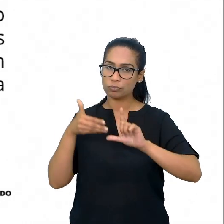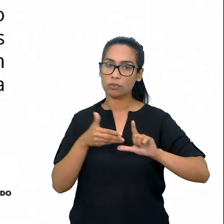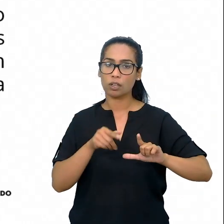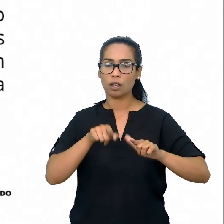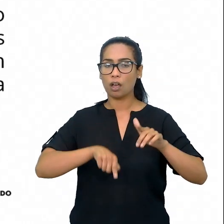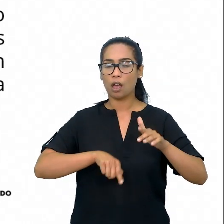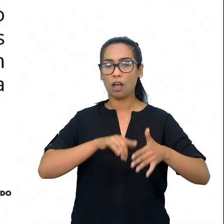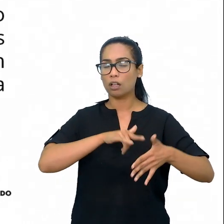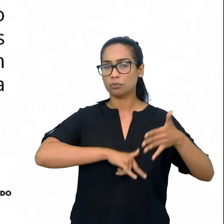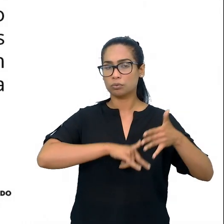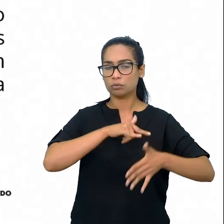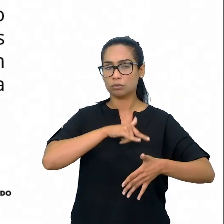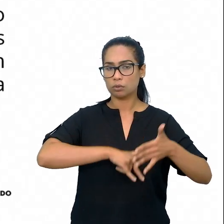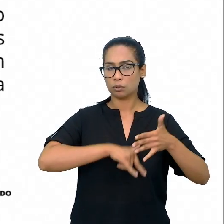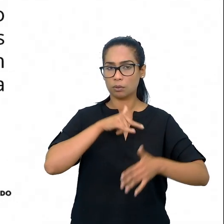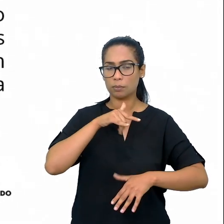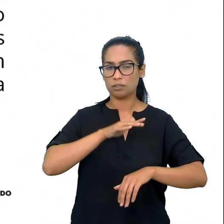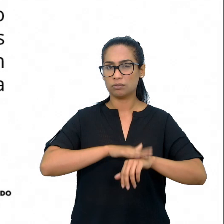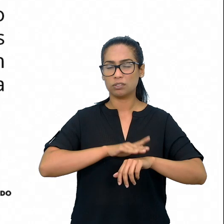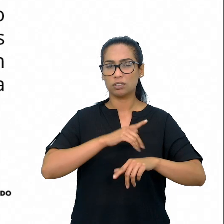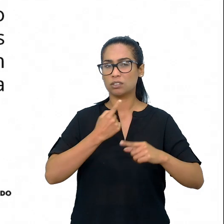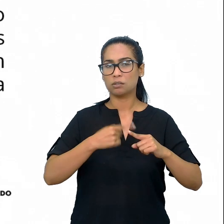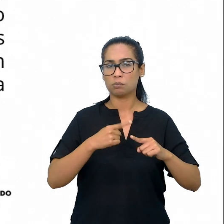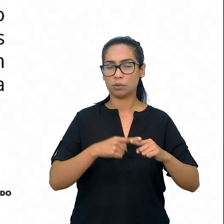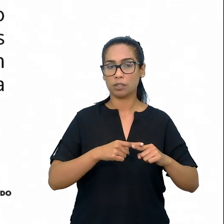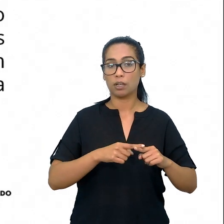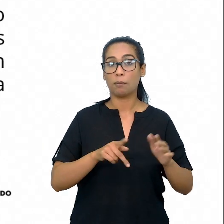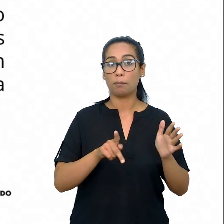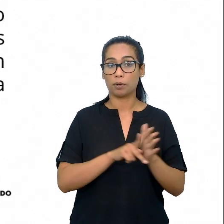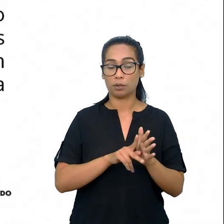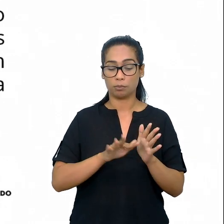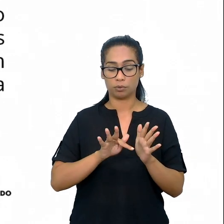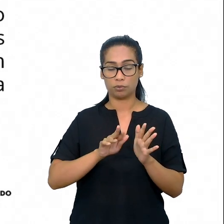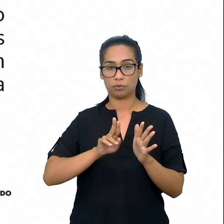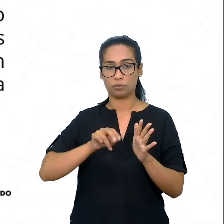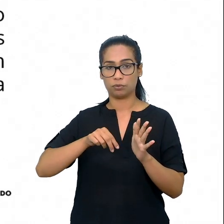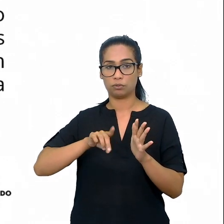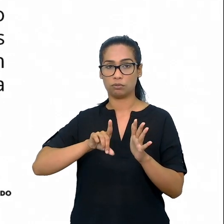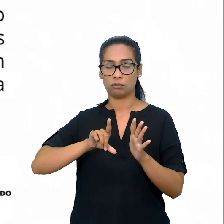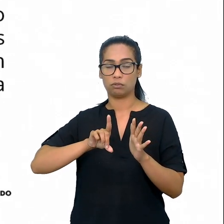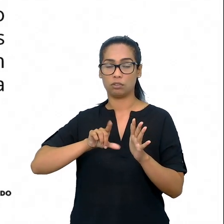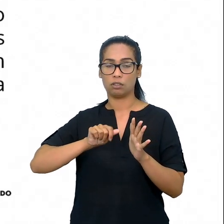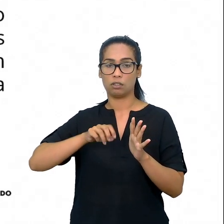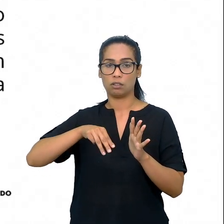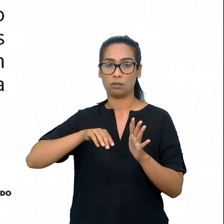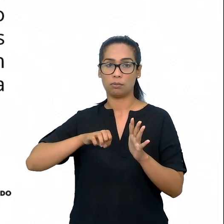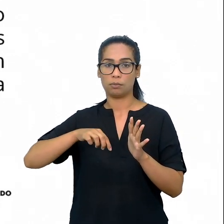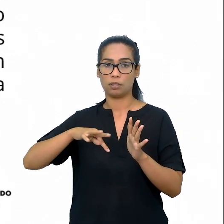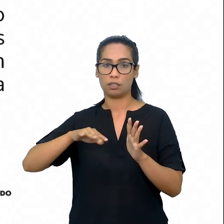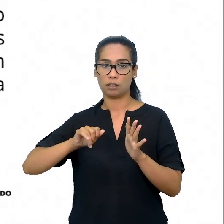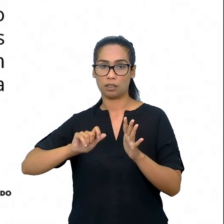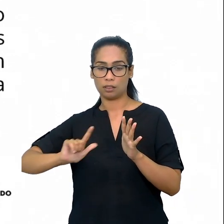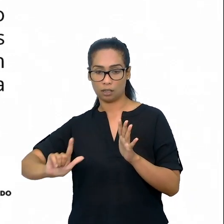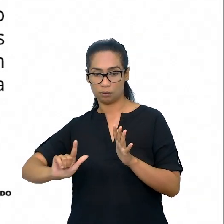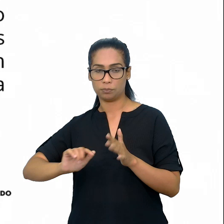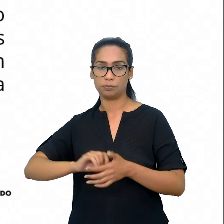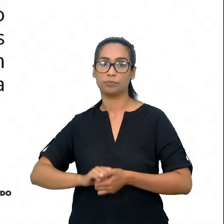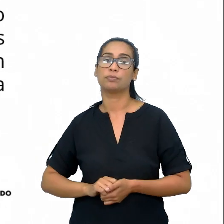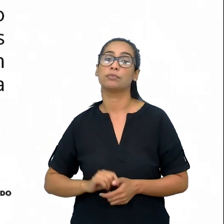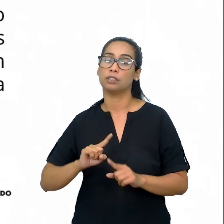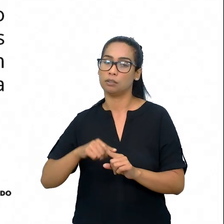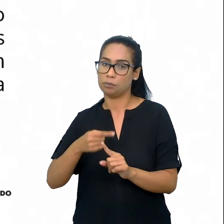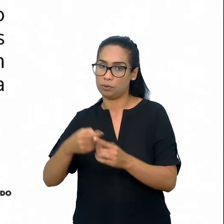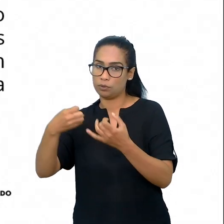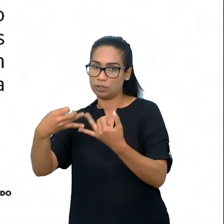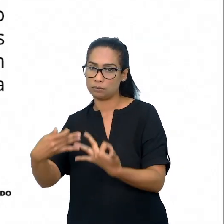documento que foi feito para o ensino fundamental. E aí, depois, no próximo, a gente vai falar um pouquinho mais do ensino médio. O que eu queria trazer?